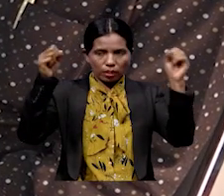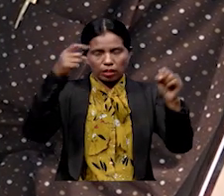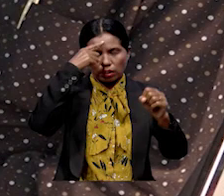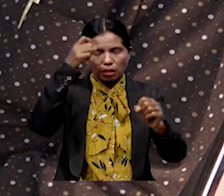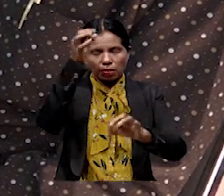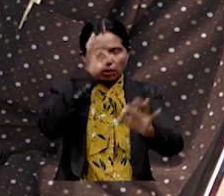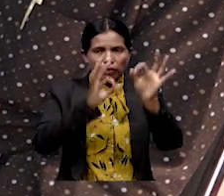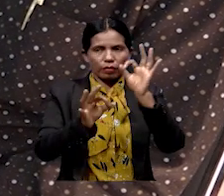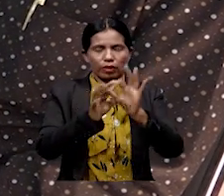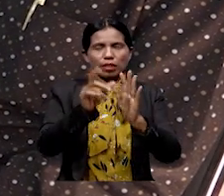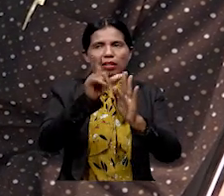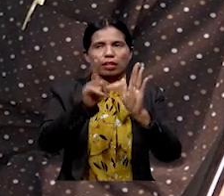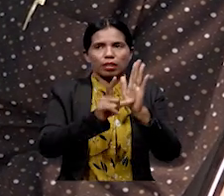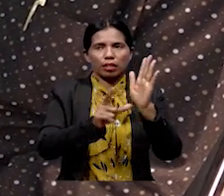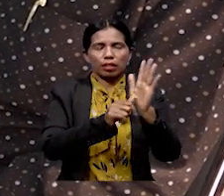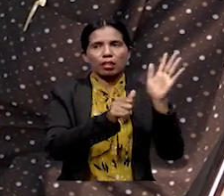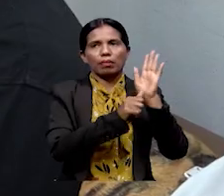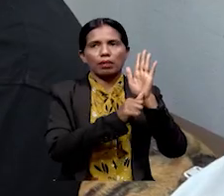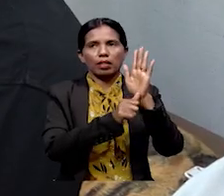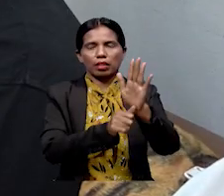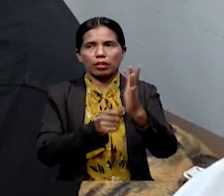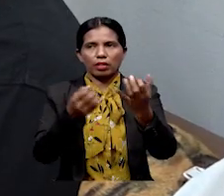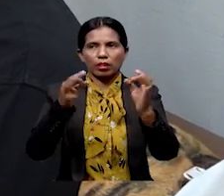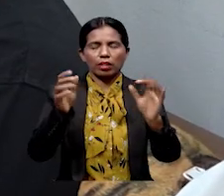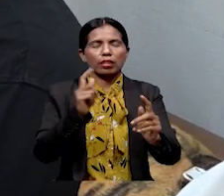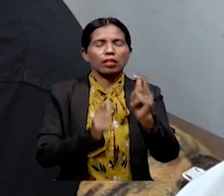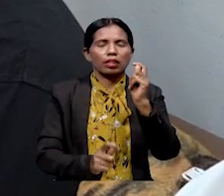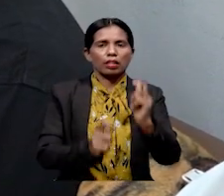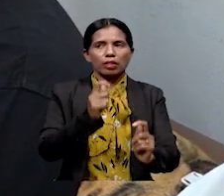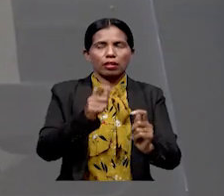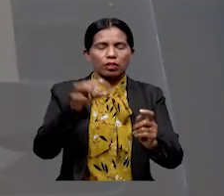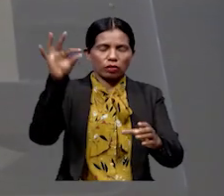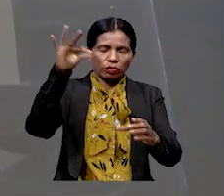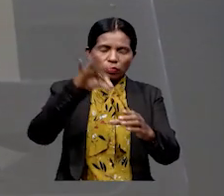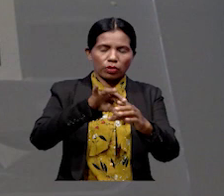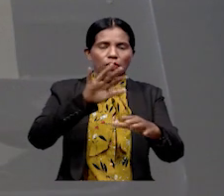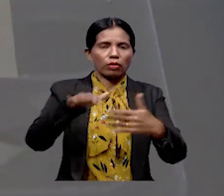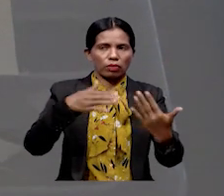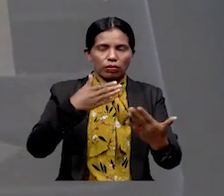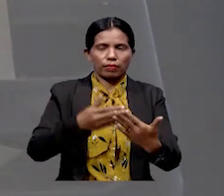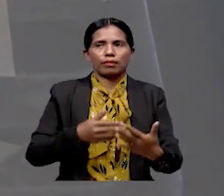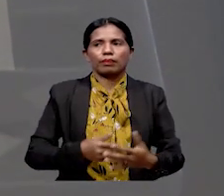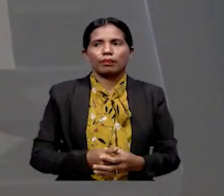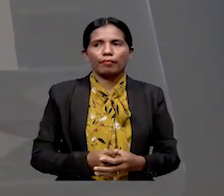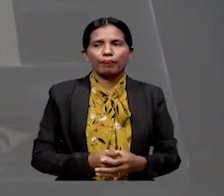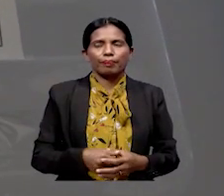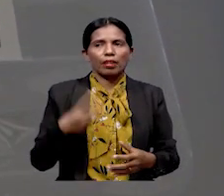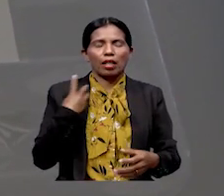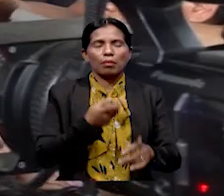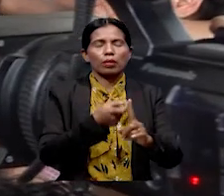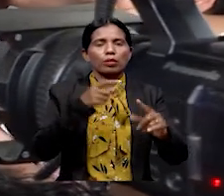fier lista eleitoral, nebe apresenta ONA e a Tribunal Recurso, se vota roto para candidato refere. Ami hoje equipa